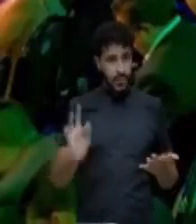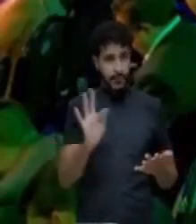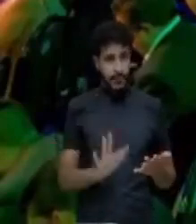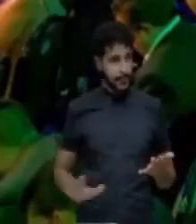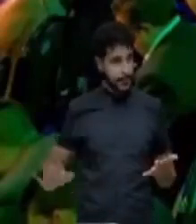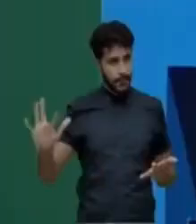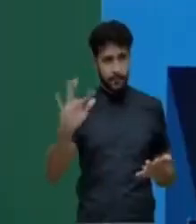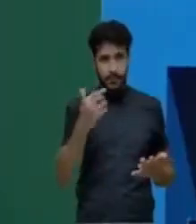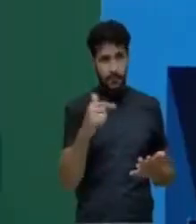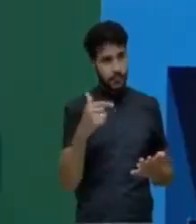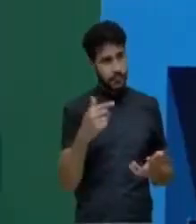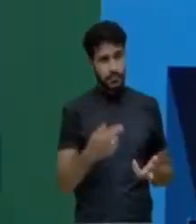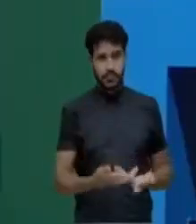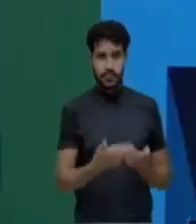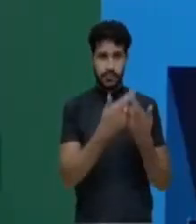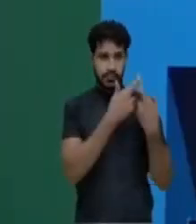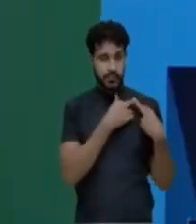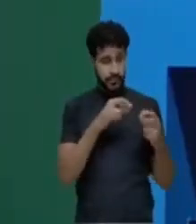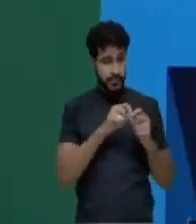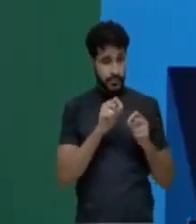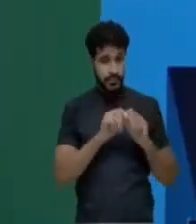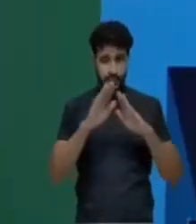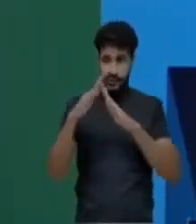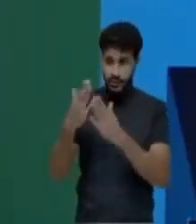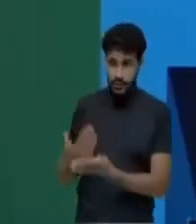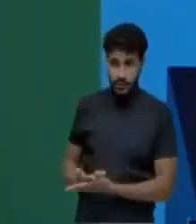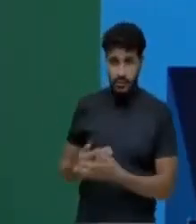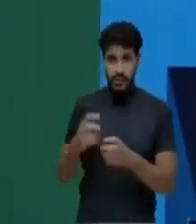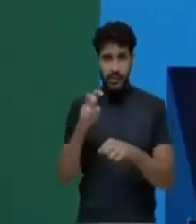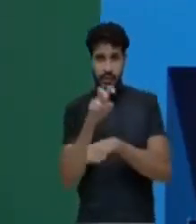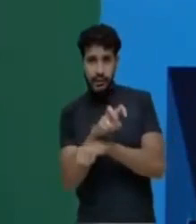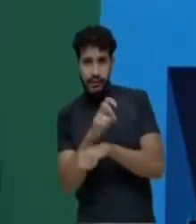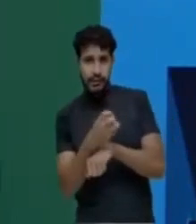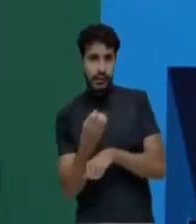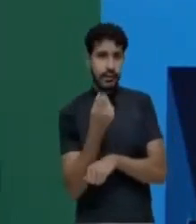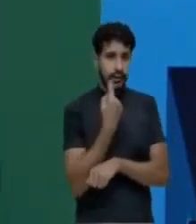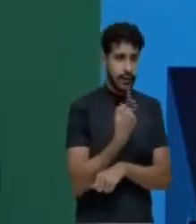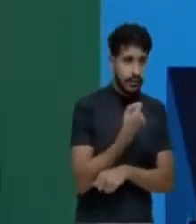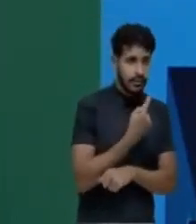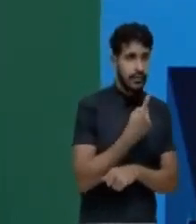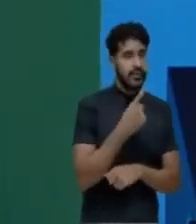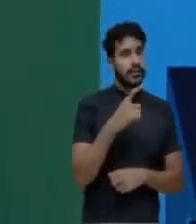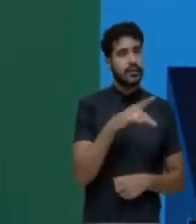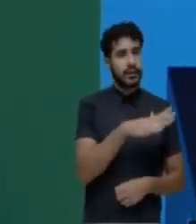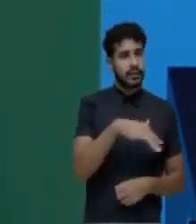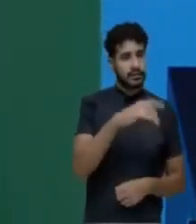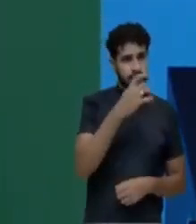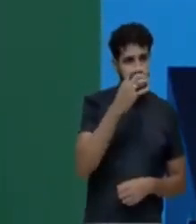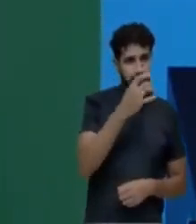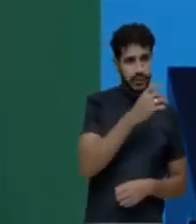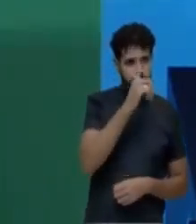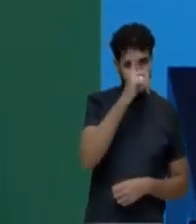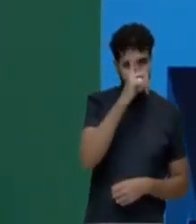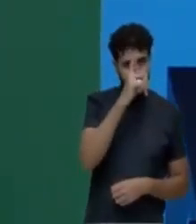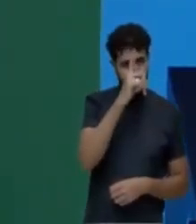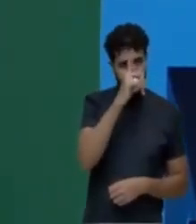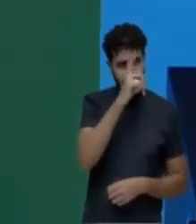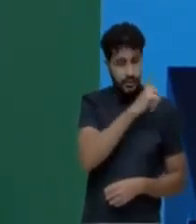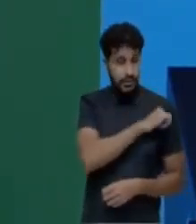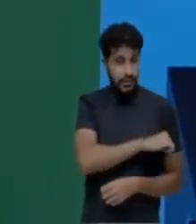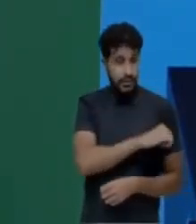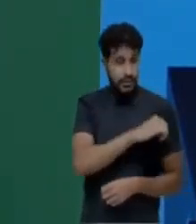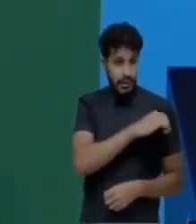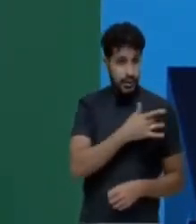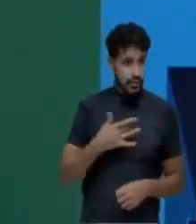não tem responsabilidade de fazer escola, de fazer creche, de colocar remédio no posto de saúde, de garantir emprego e renda. É na porta